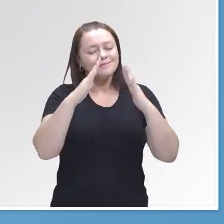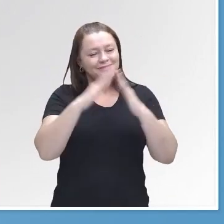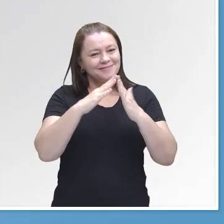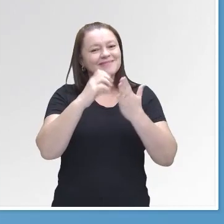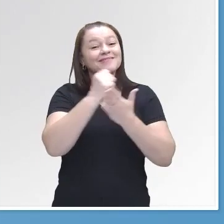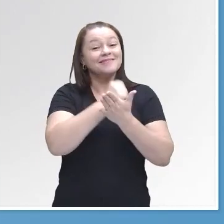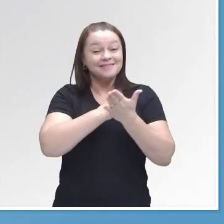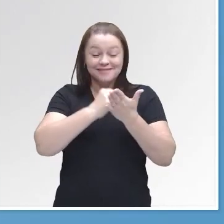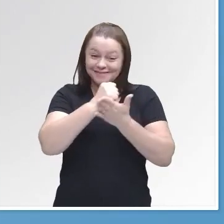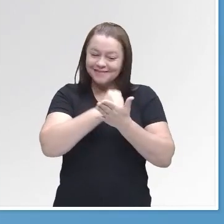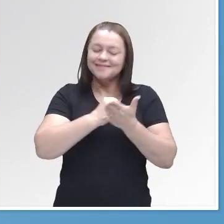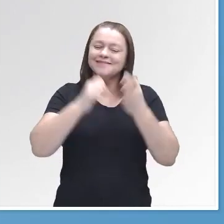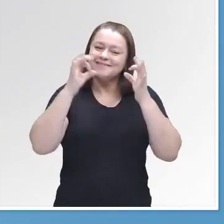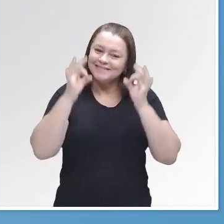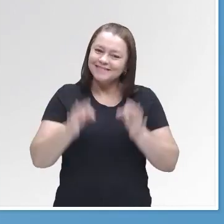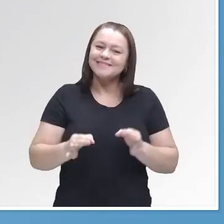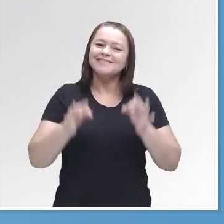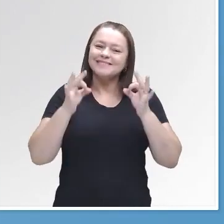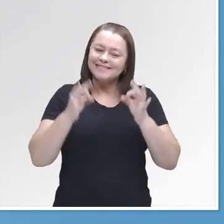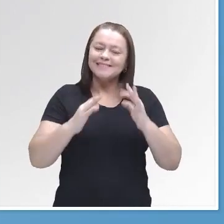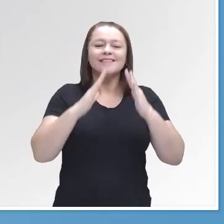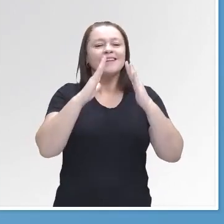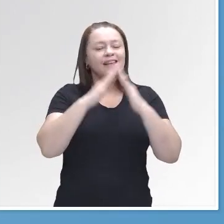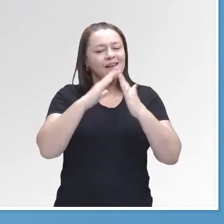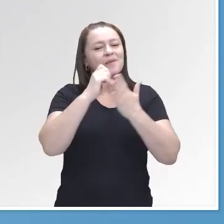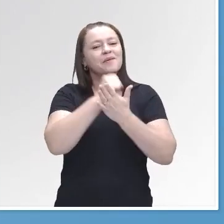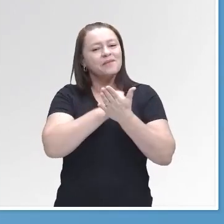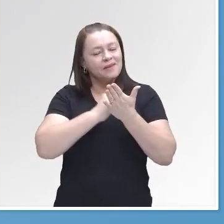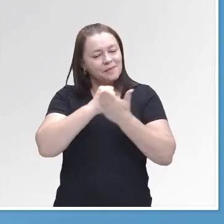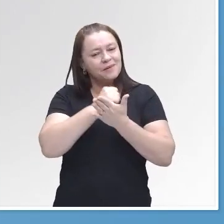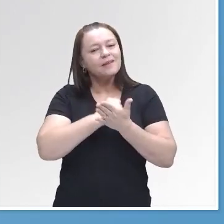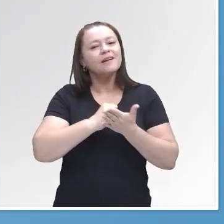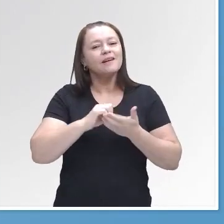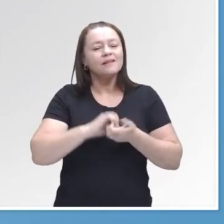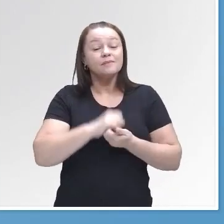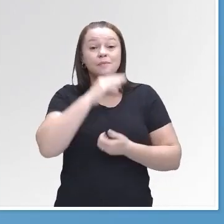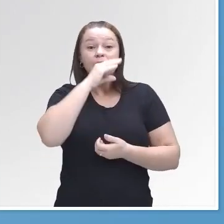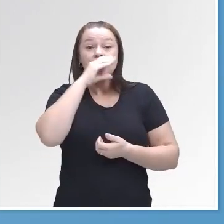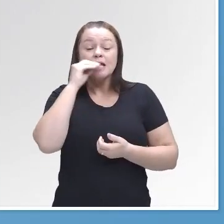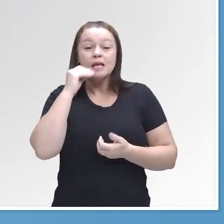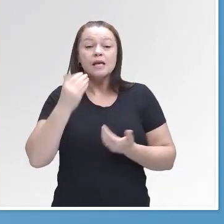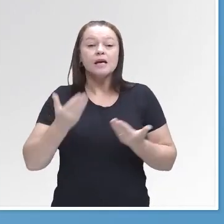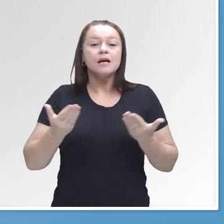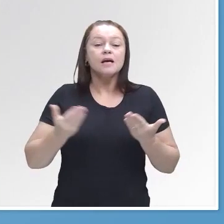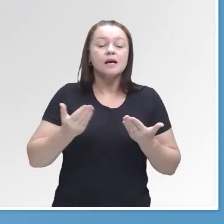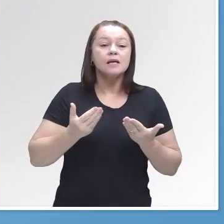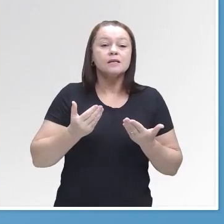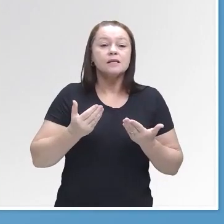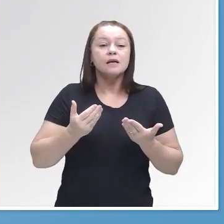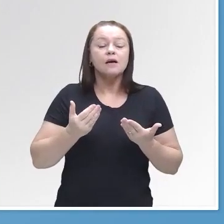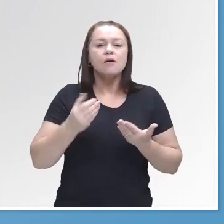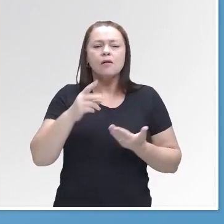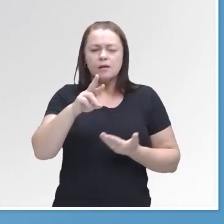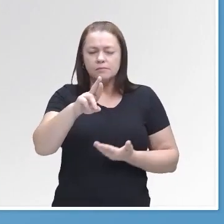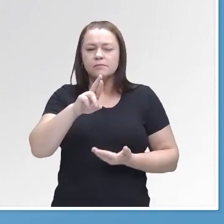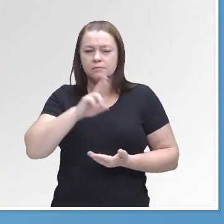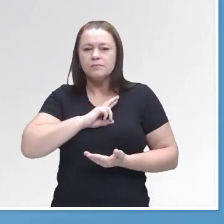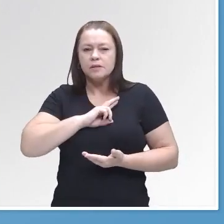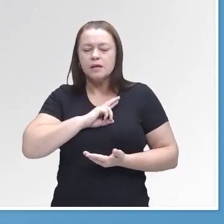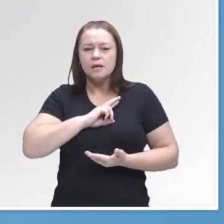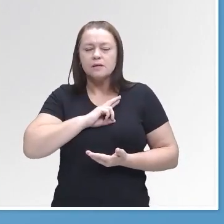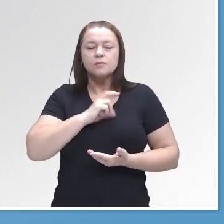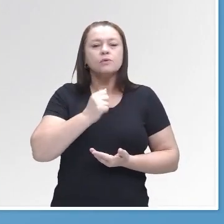farmácia, isso mesmo, eu estou em uma farmácia. Crianças, agora contem, falem para mim.